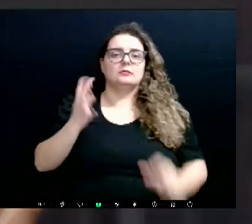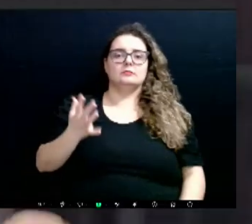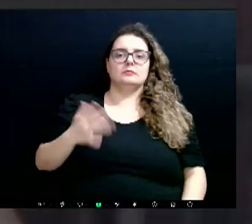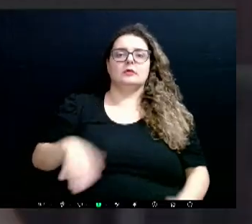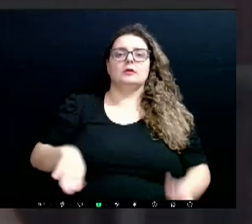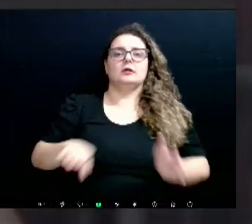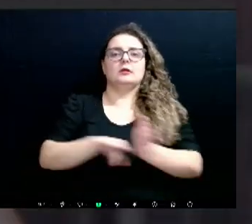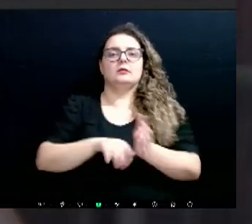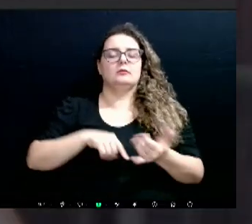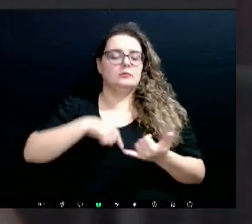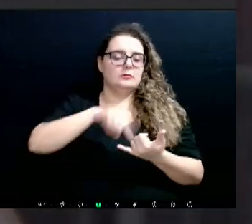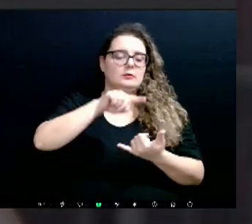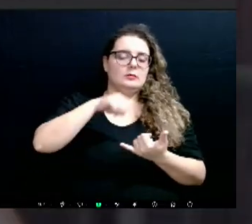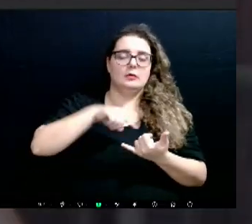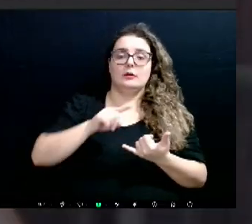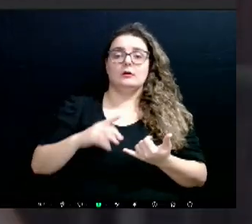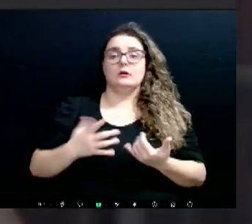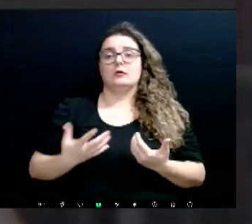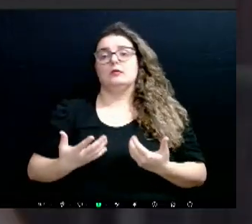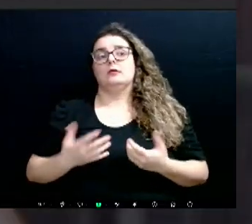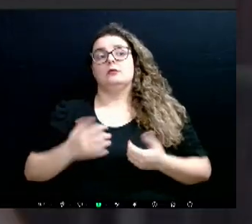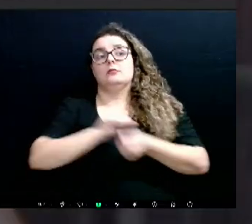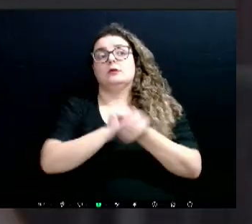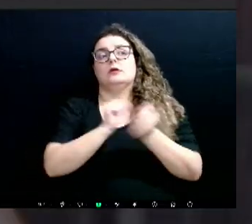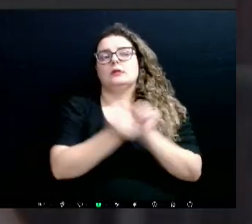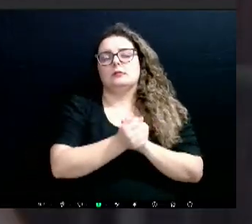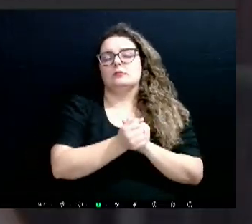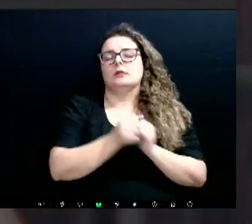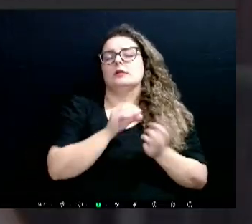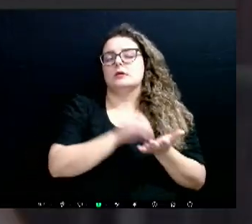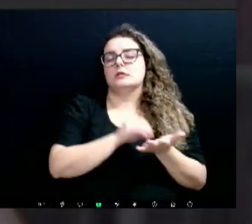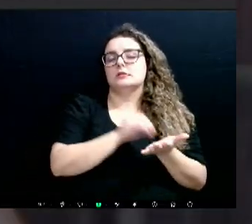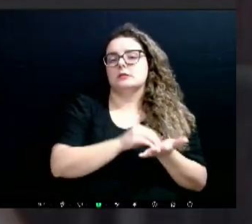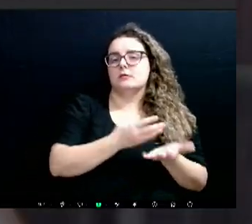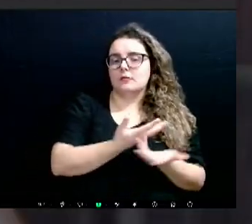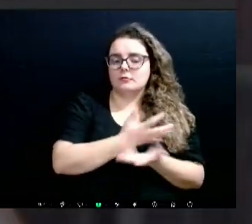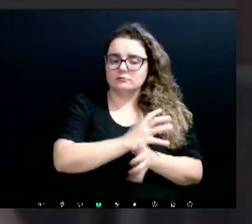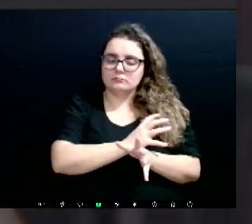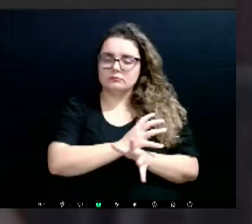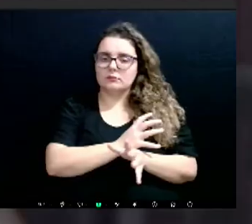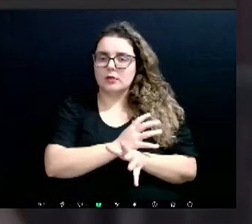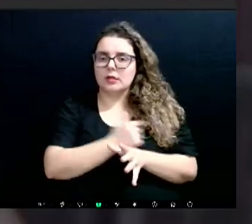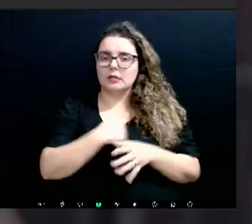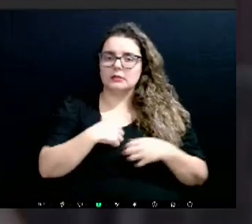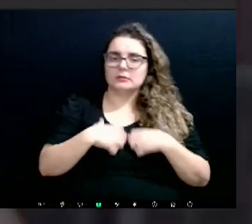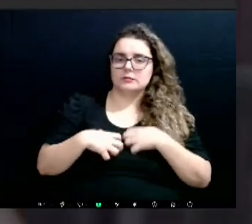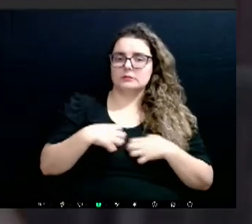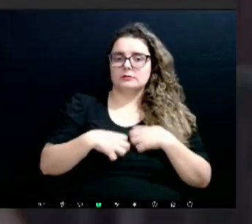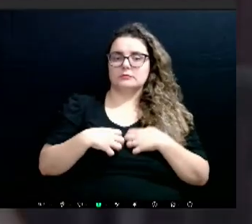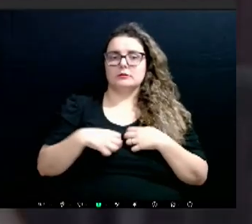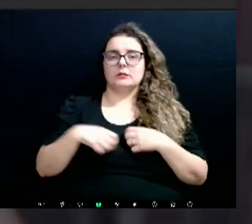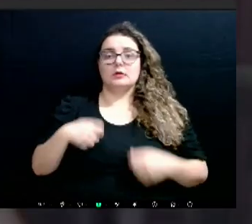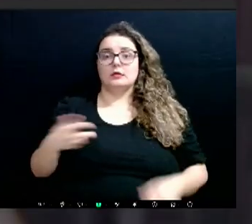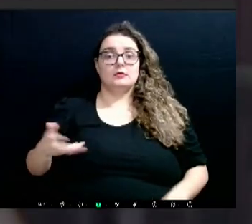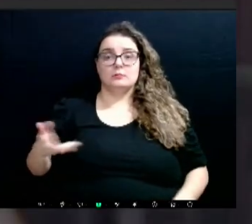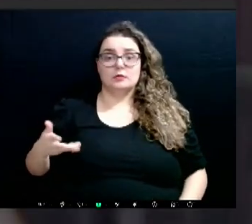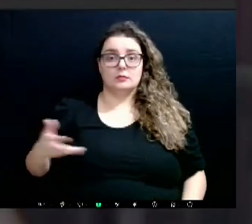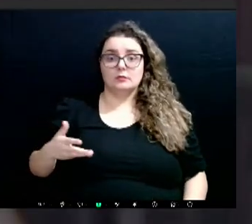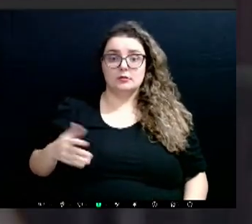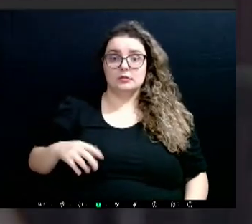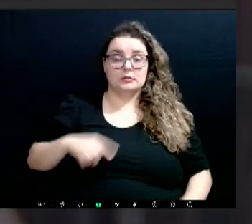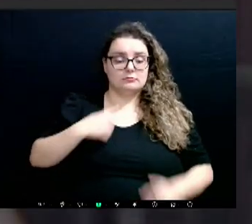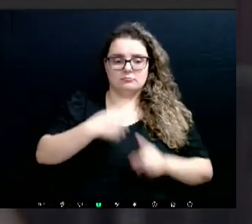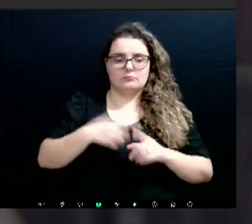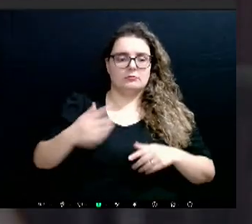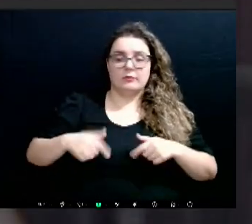eu vou preencher, eu vou tamponar, né, essa questão do vazio que me incomoda, eu preciso estar ali, né, ativo. Então esse é um